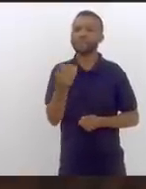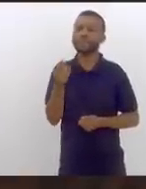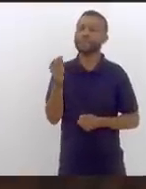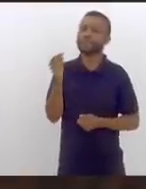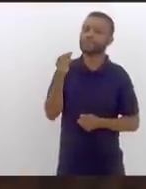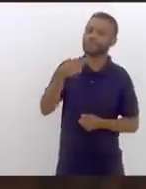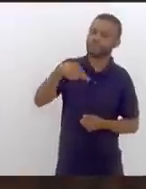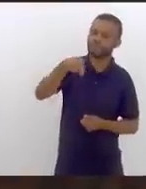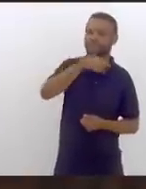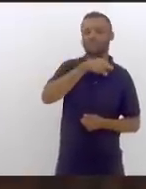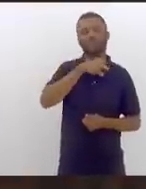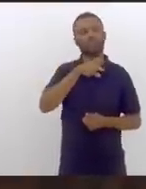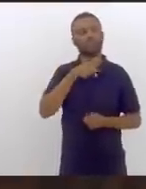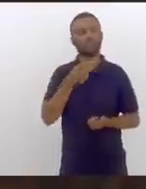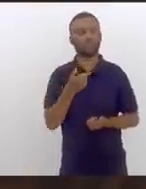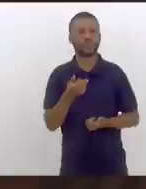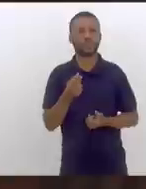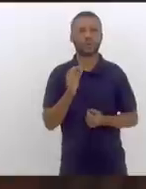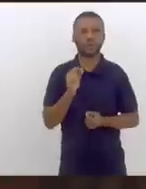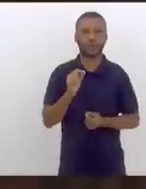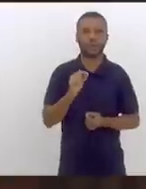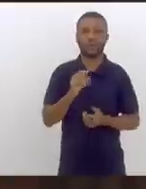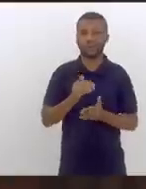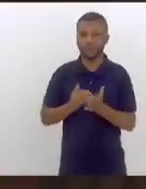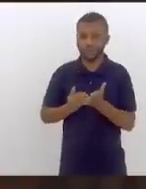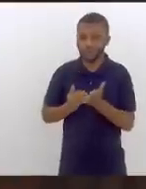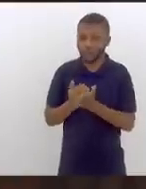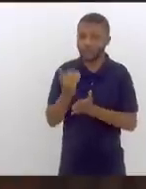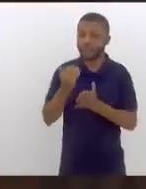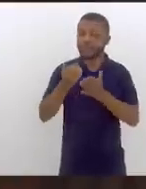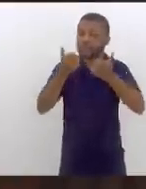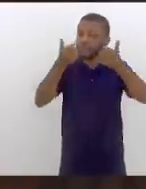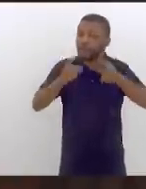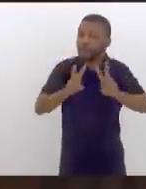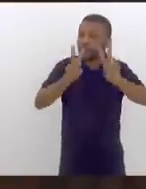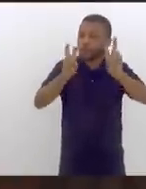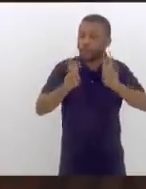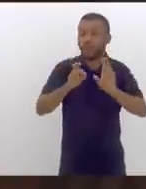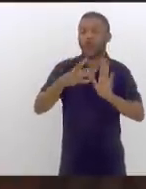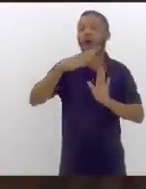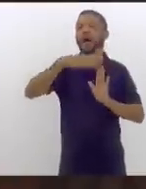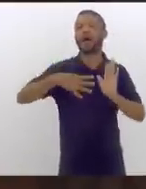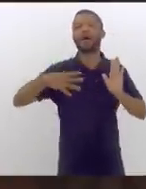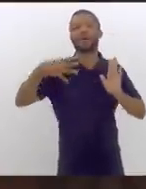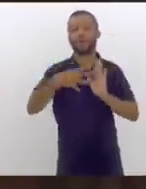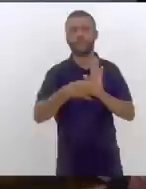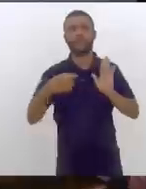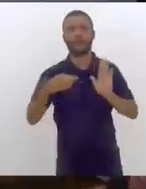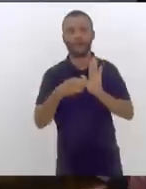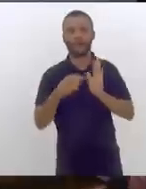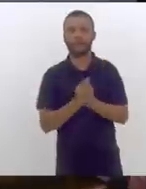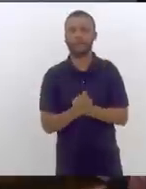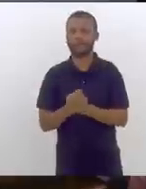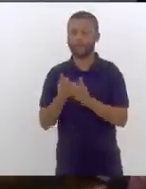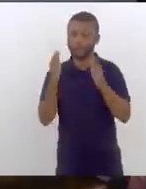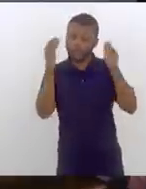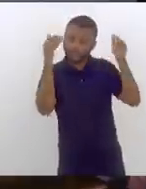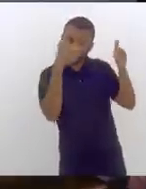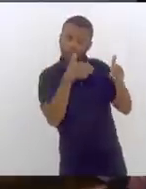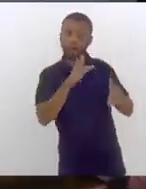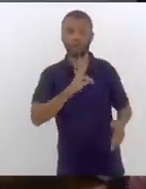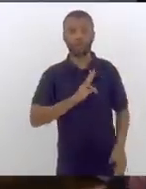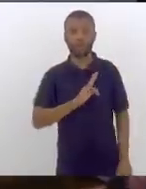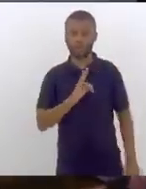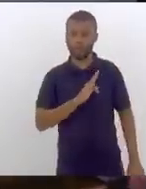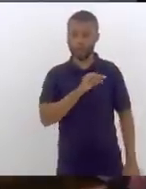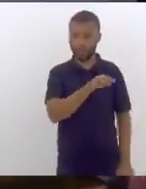a todos vocês vamos começar aqui pela escala pode ser Coronel aí a mágica a polícia militar não é com bombeiro